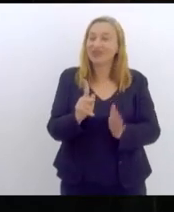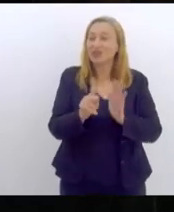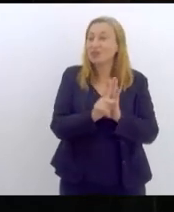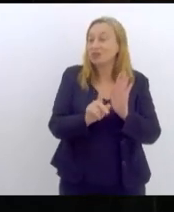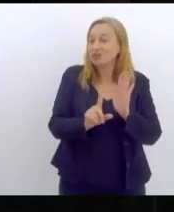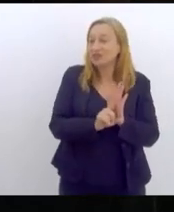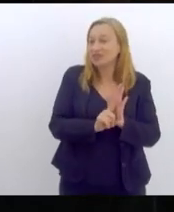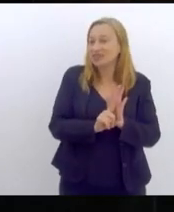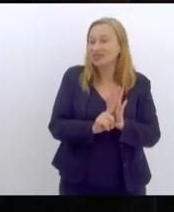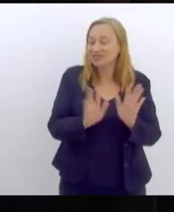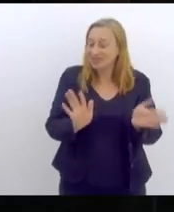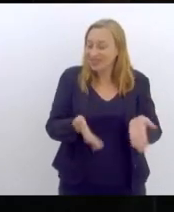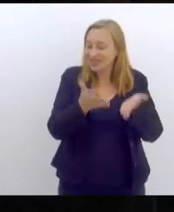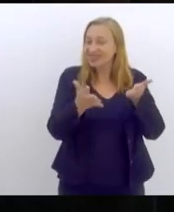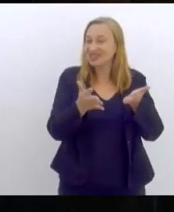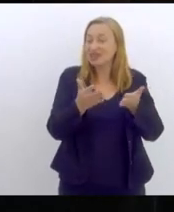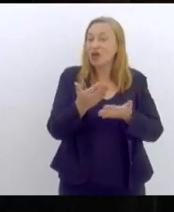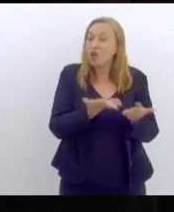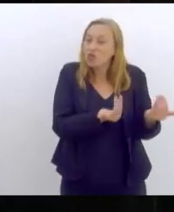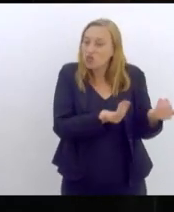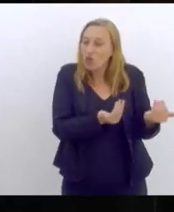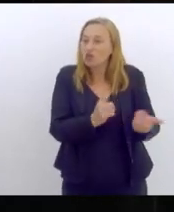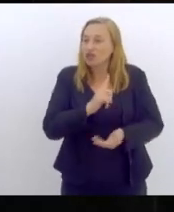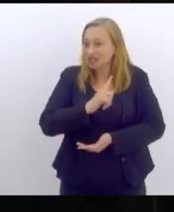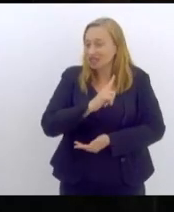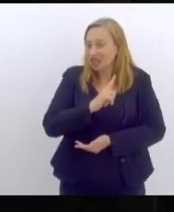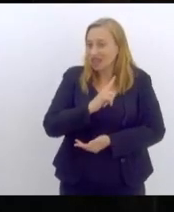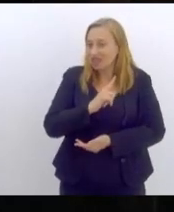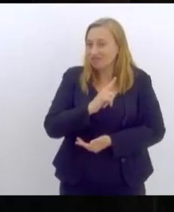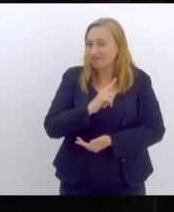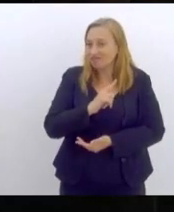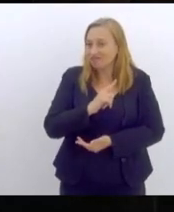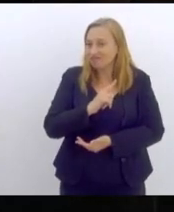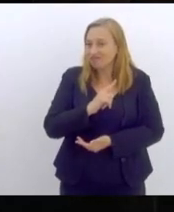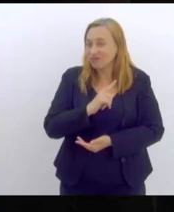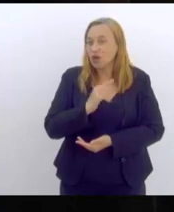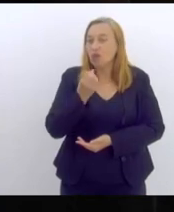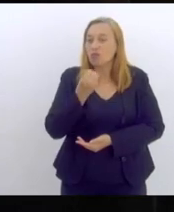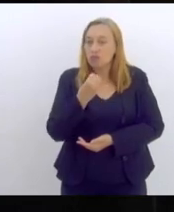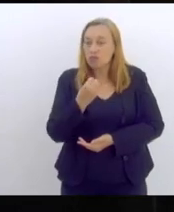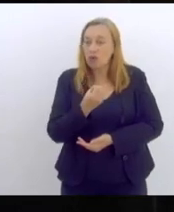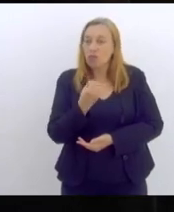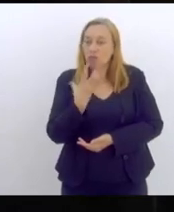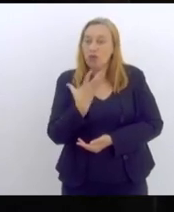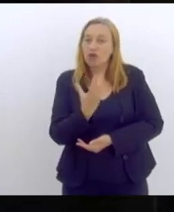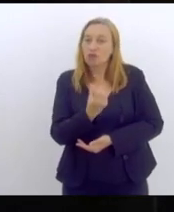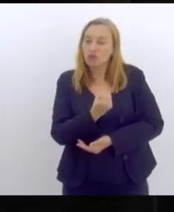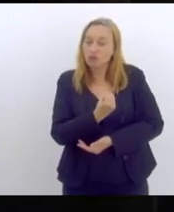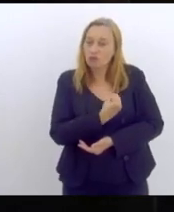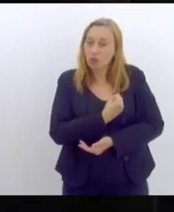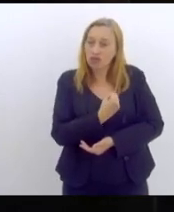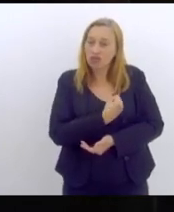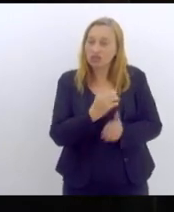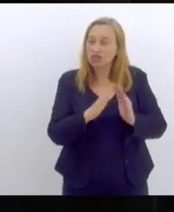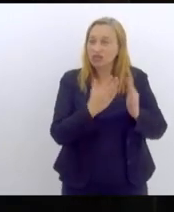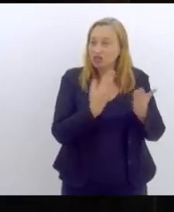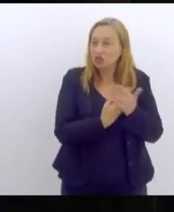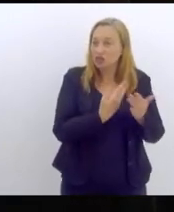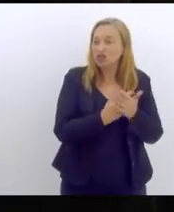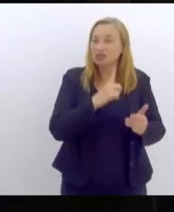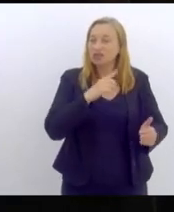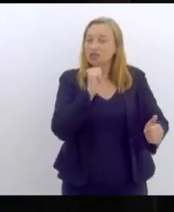que incentiva aquele jovem que tem boa condição na escola de ter um esporte,